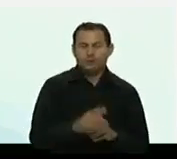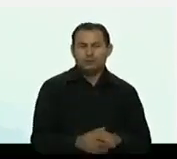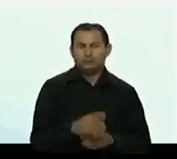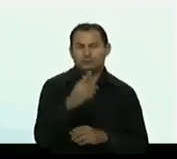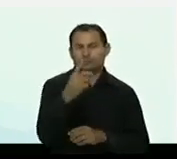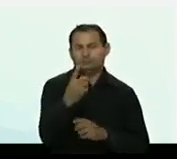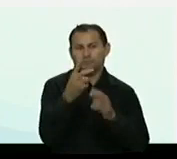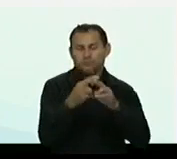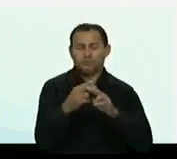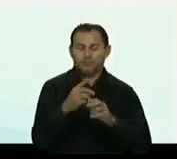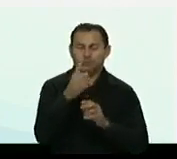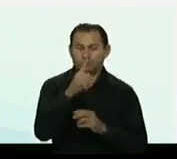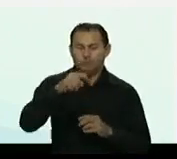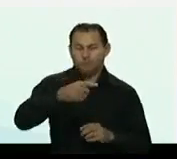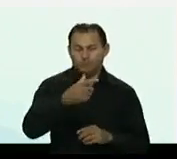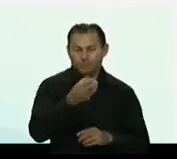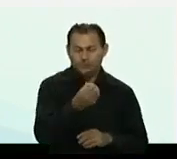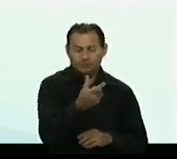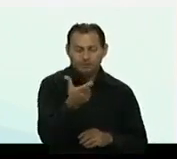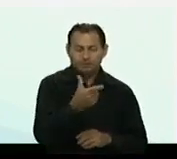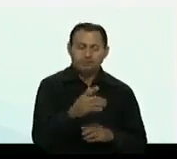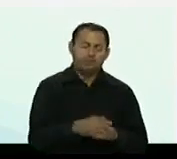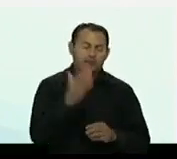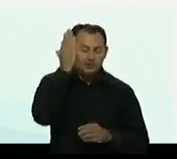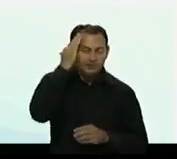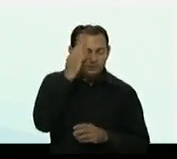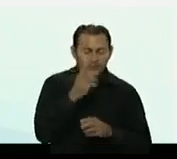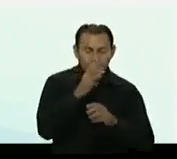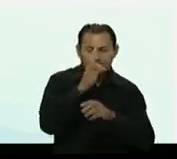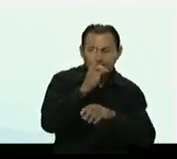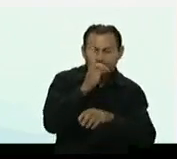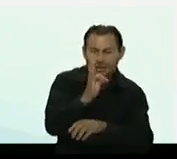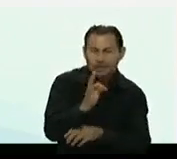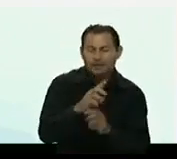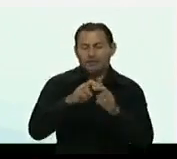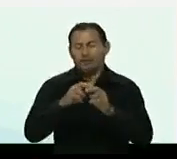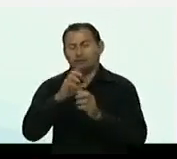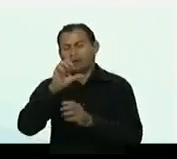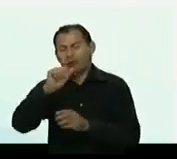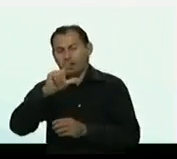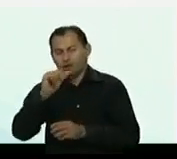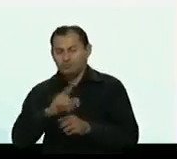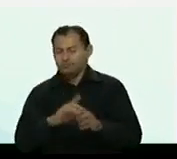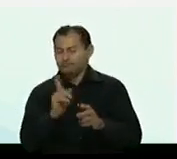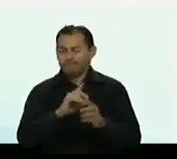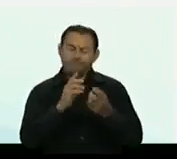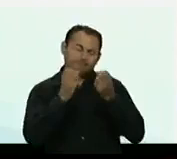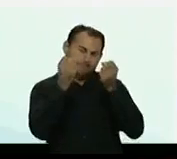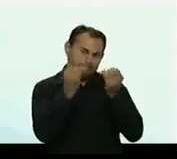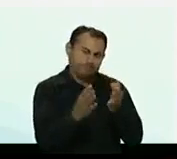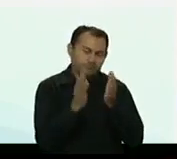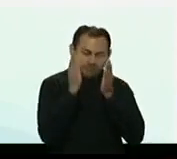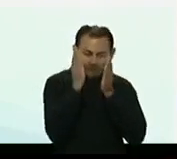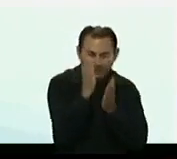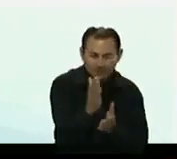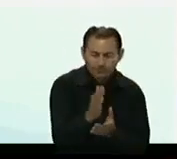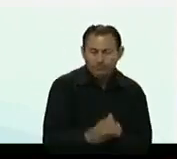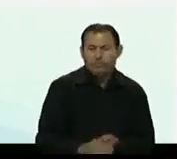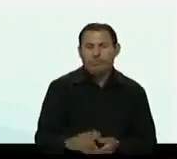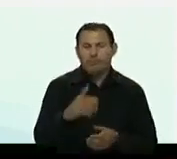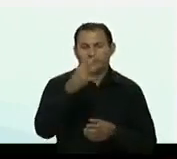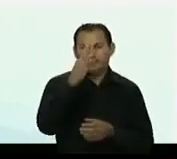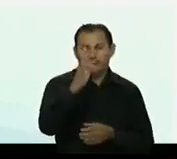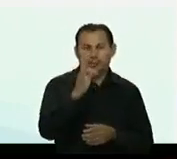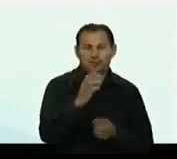1,022. Como eu quero saber só o valor de t, eu não quero saber t vezes logaritmo de 1,022. Então, faremos que